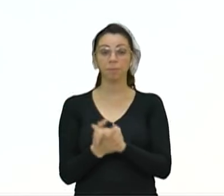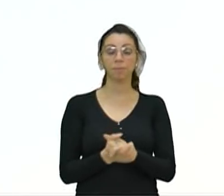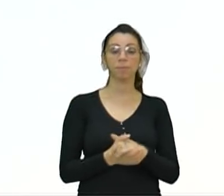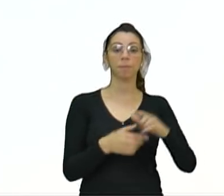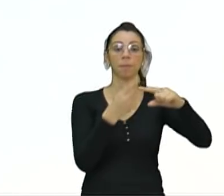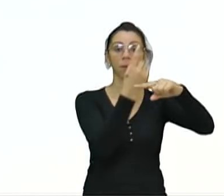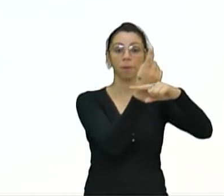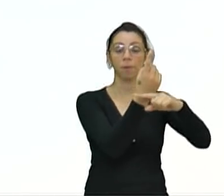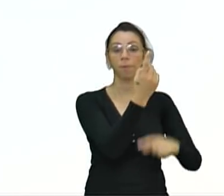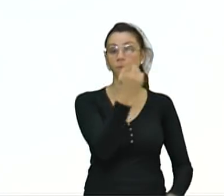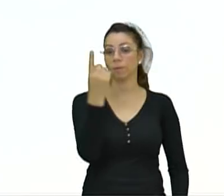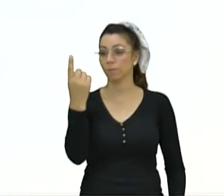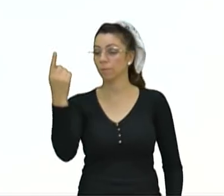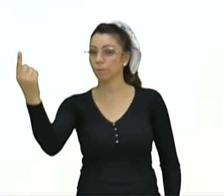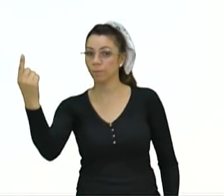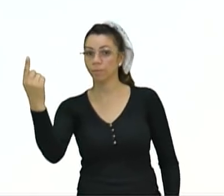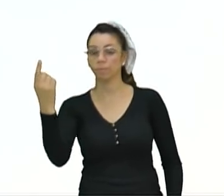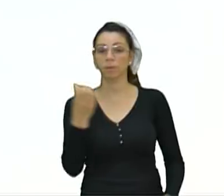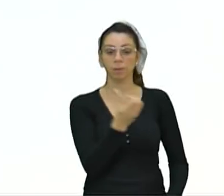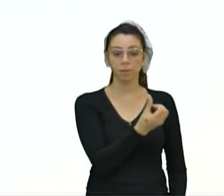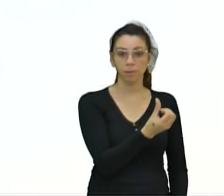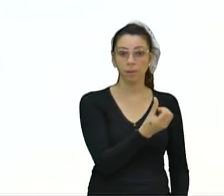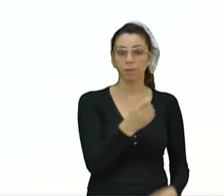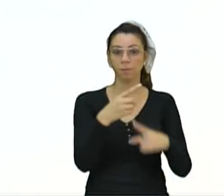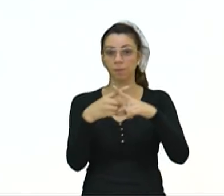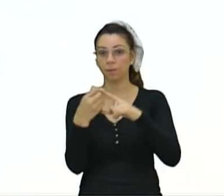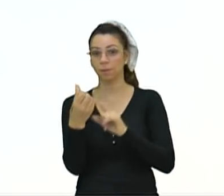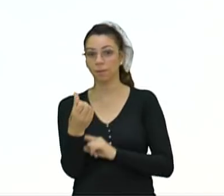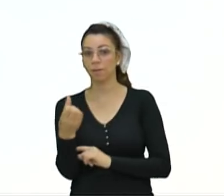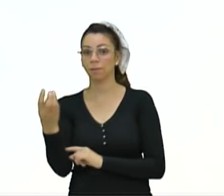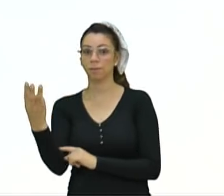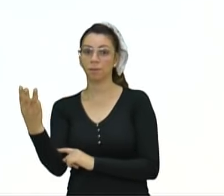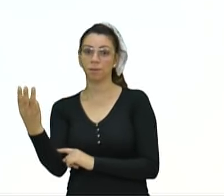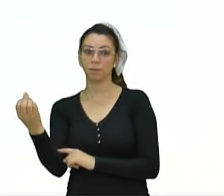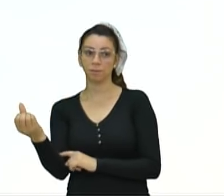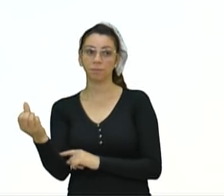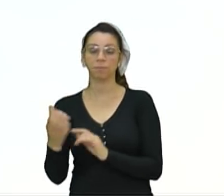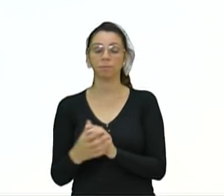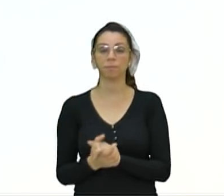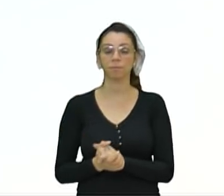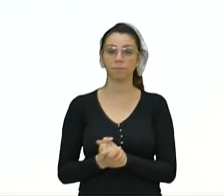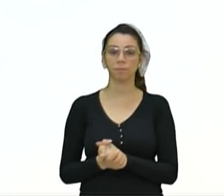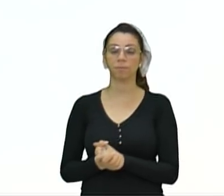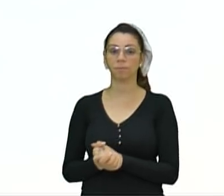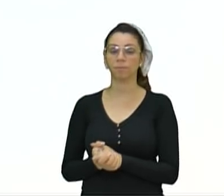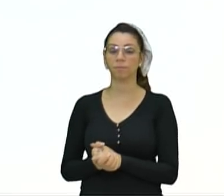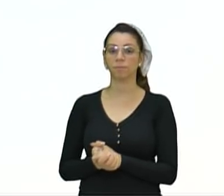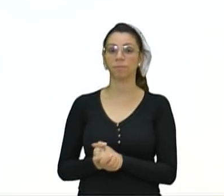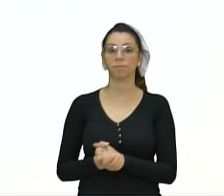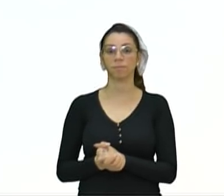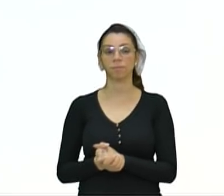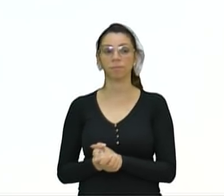vezes 1, 1. 6 vezes 6, 36. Dividindo 1 por 36, eu tenho lá